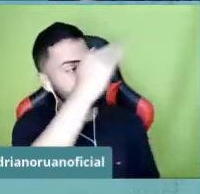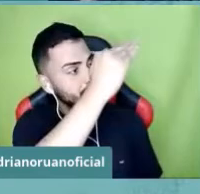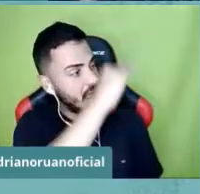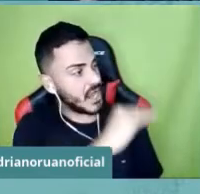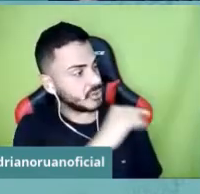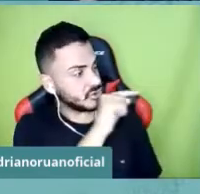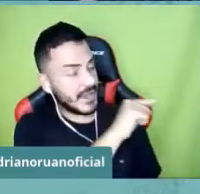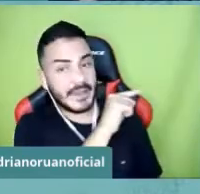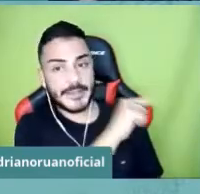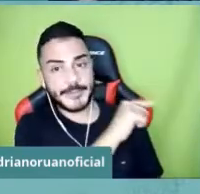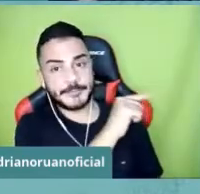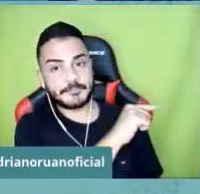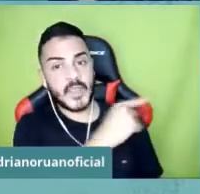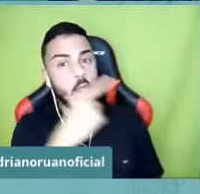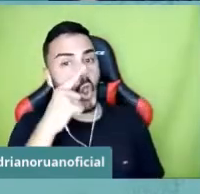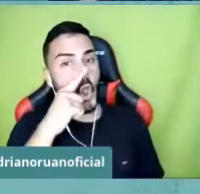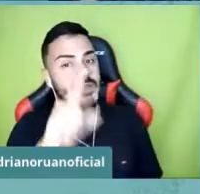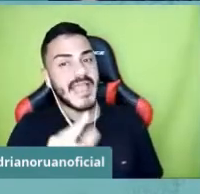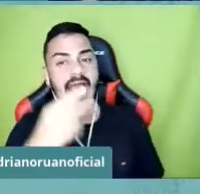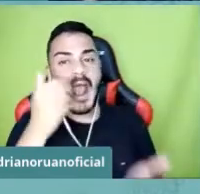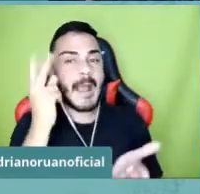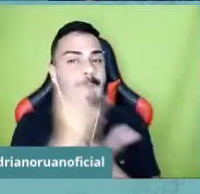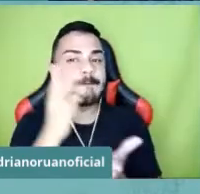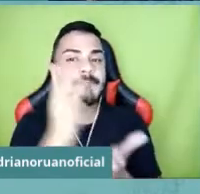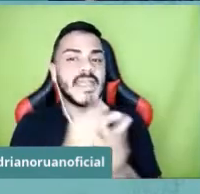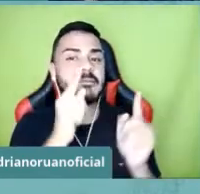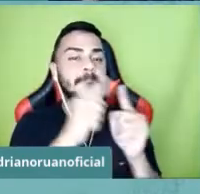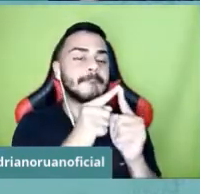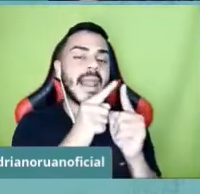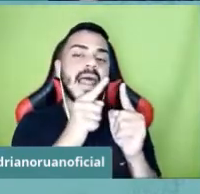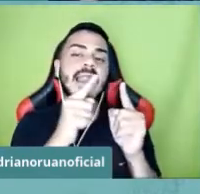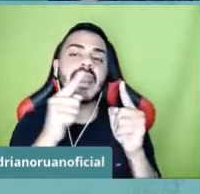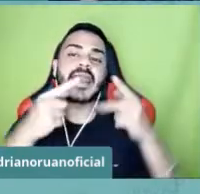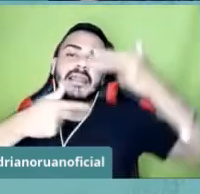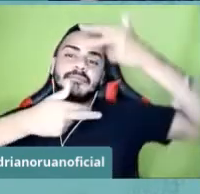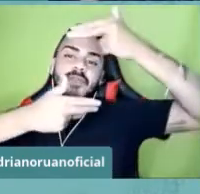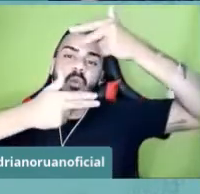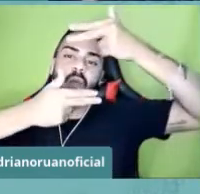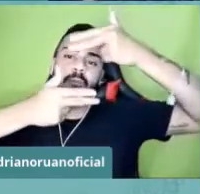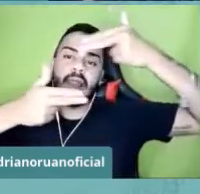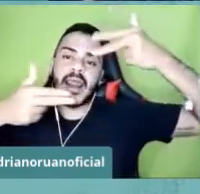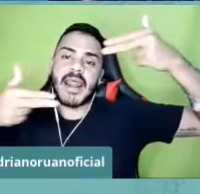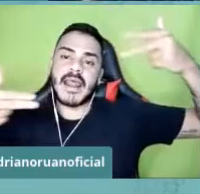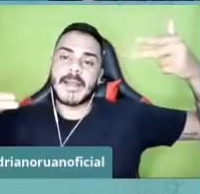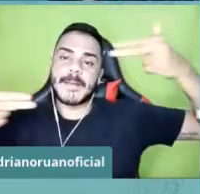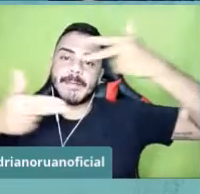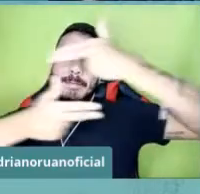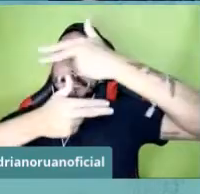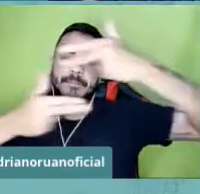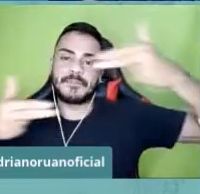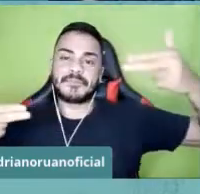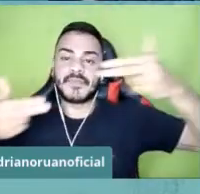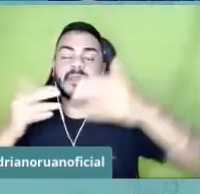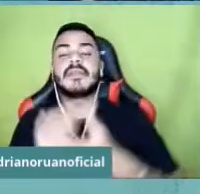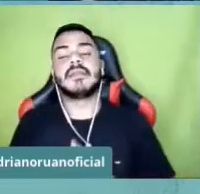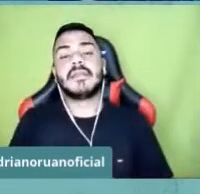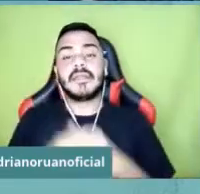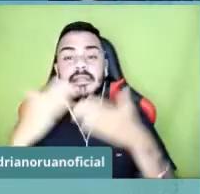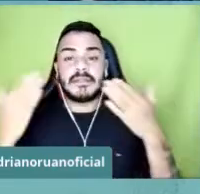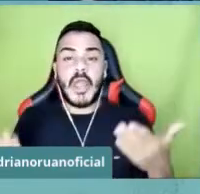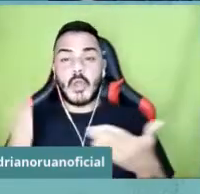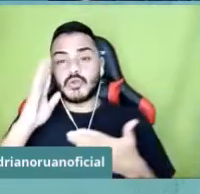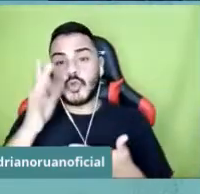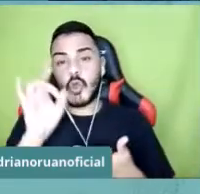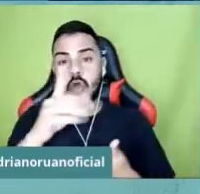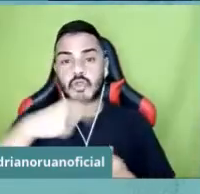as vacinas seguem as mesmas etapas que as vacinas antigas seguiam. A questão aqui só é que a gente